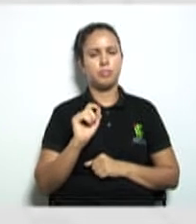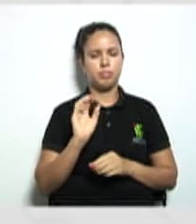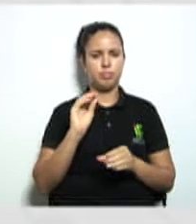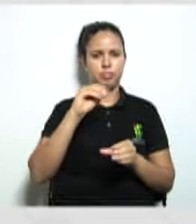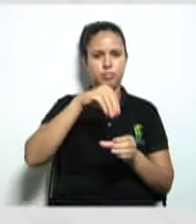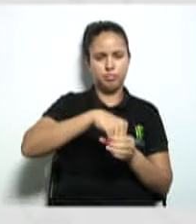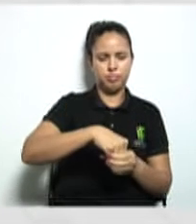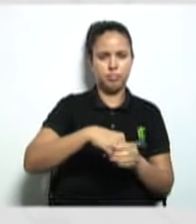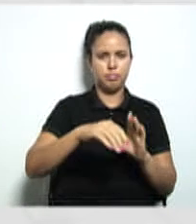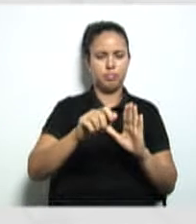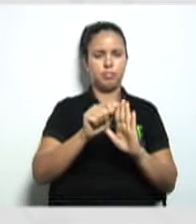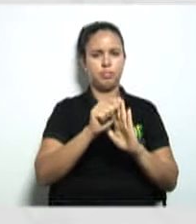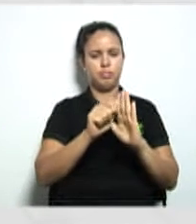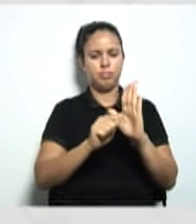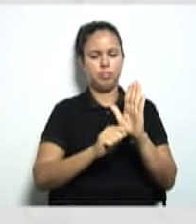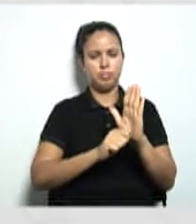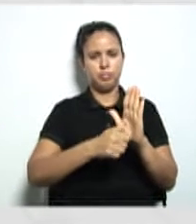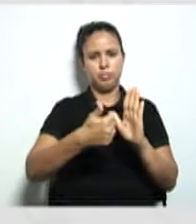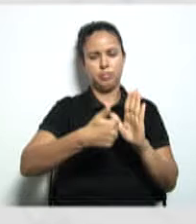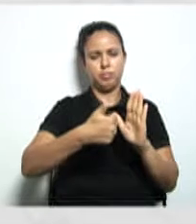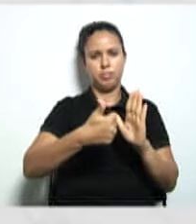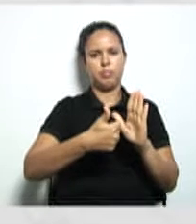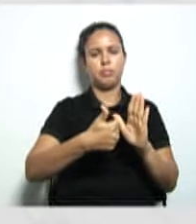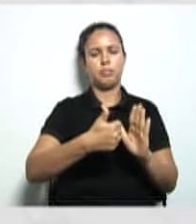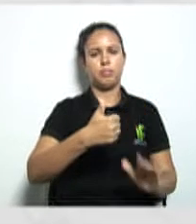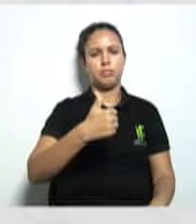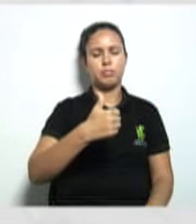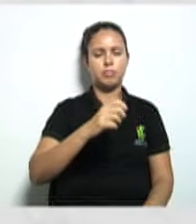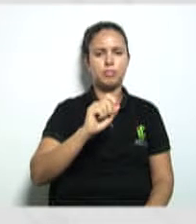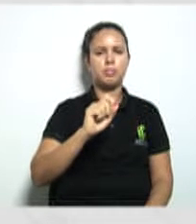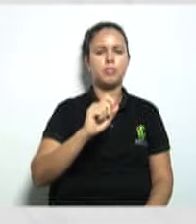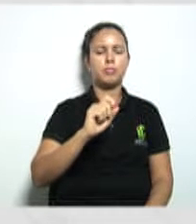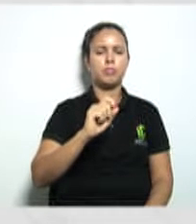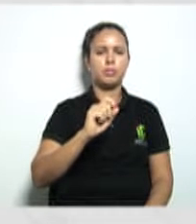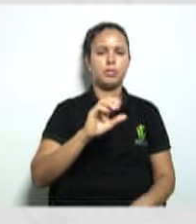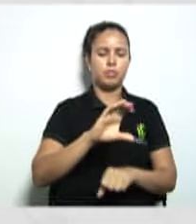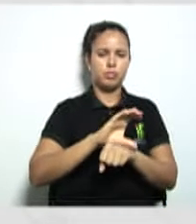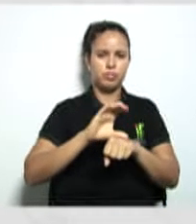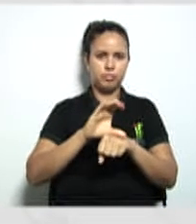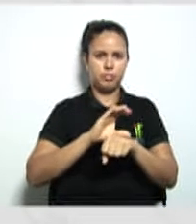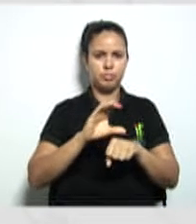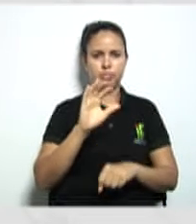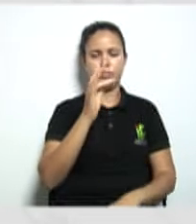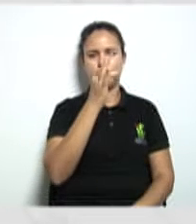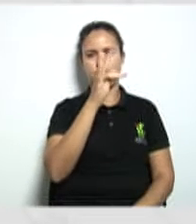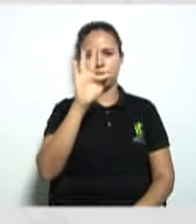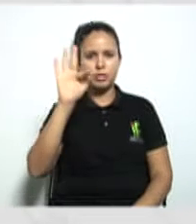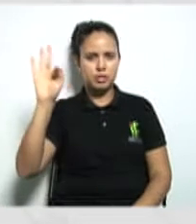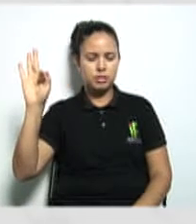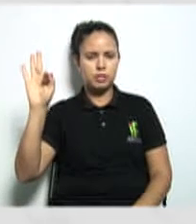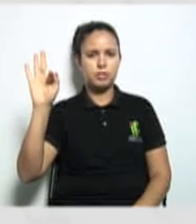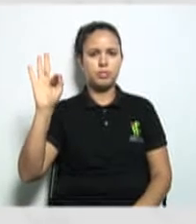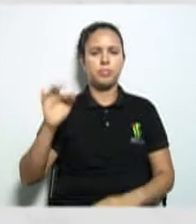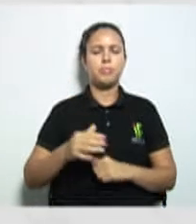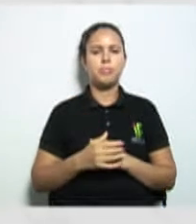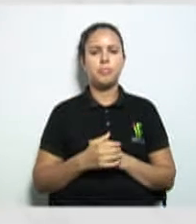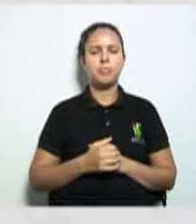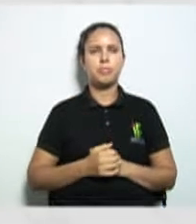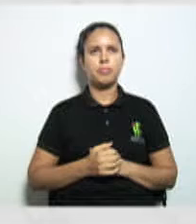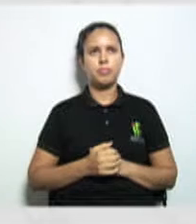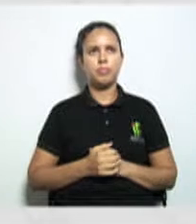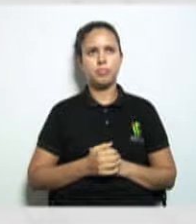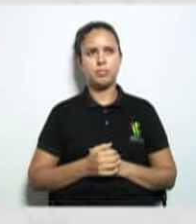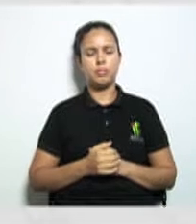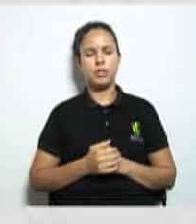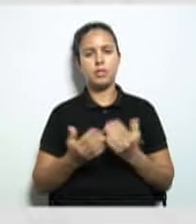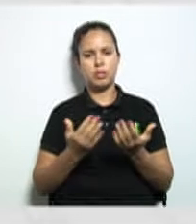artigo 1º da Constituição Federal. Então, eu já vou passar aqui, já